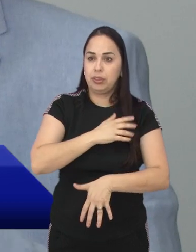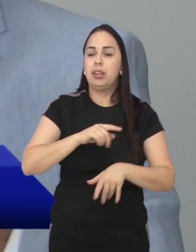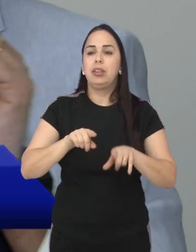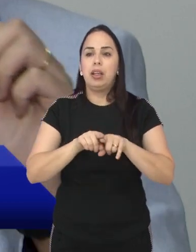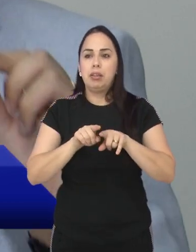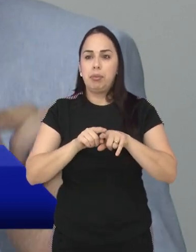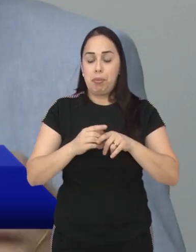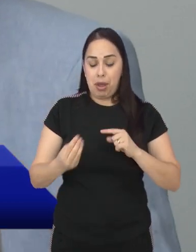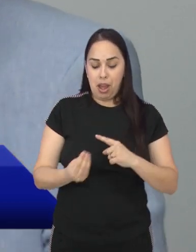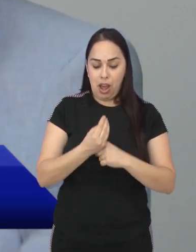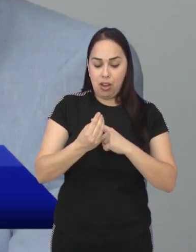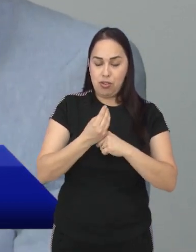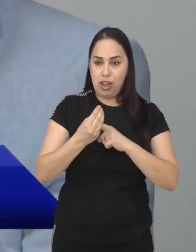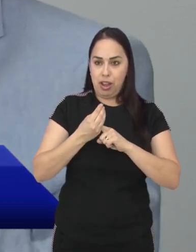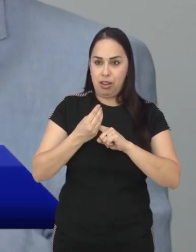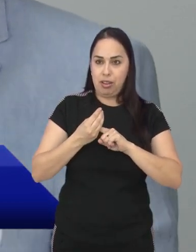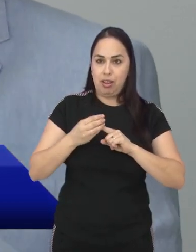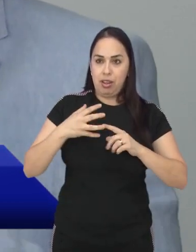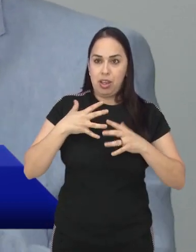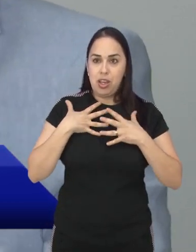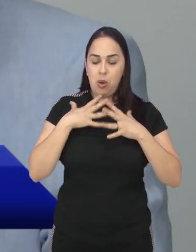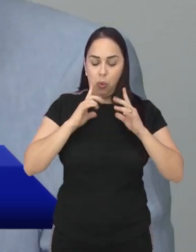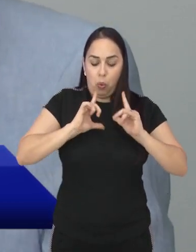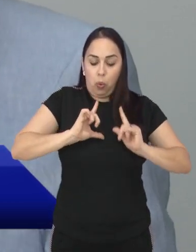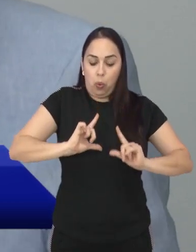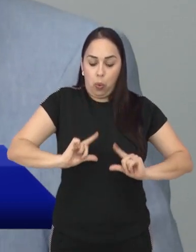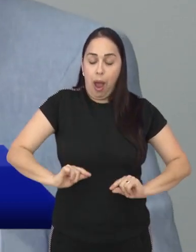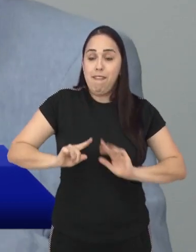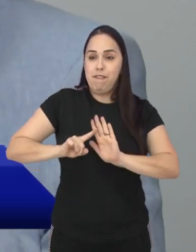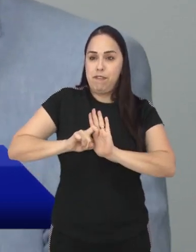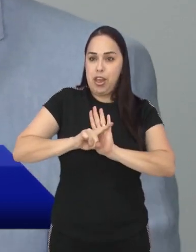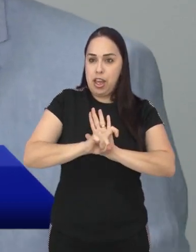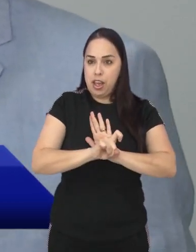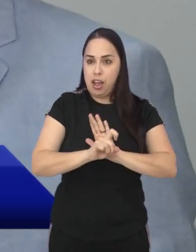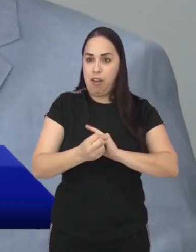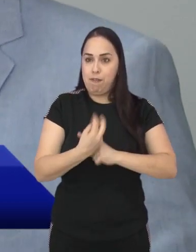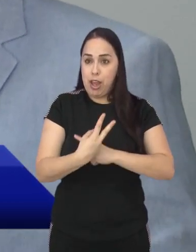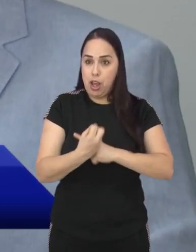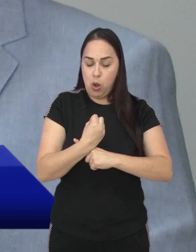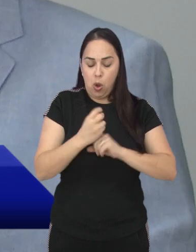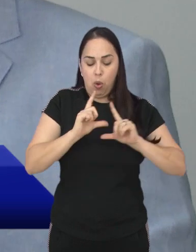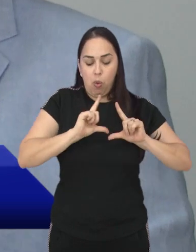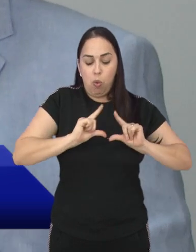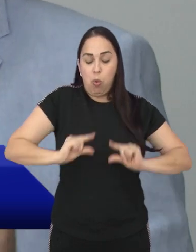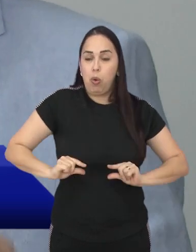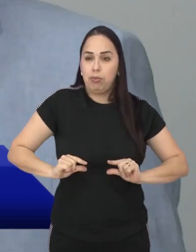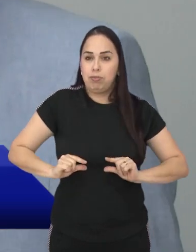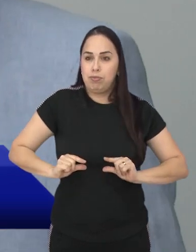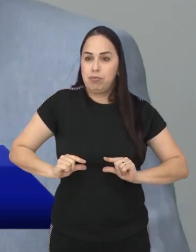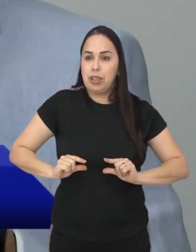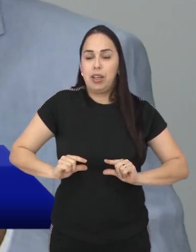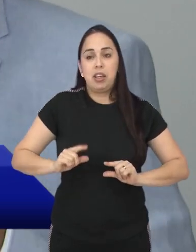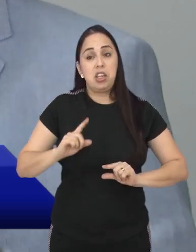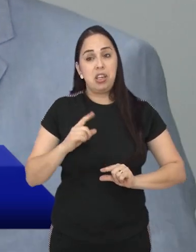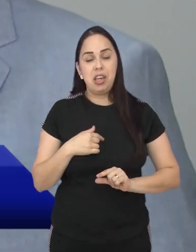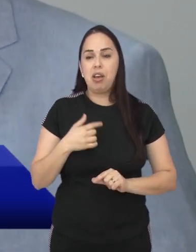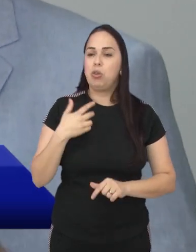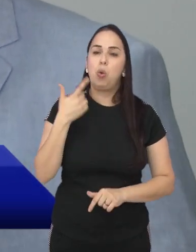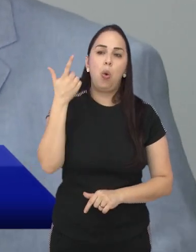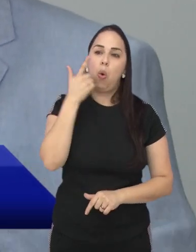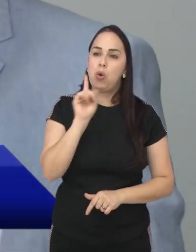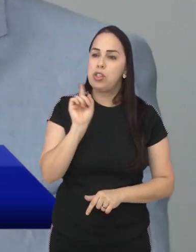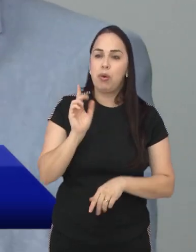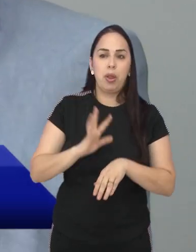esses anticorpos vão prevenir a infecção contra vírus contra bactérias então impede que eu